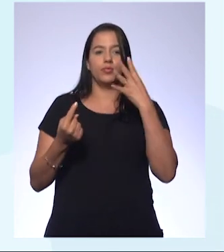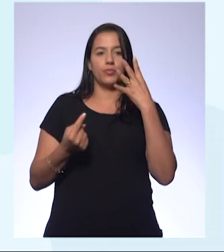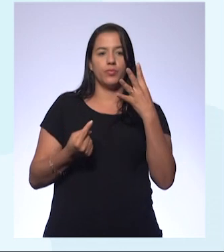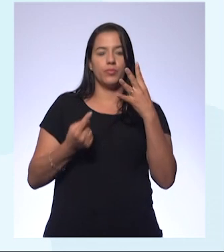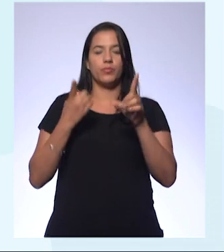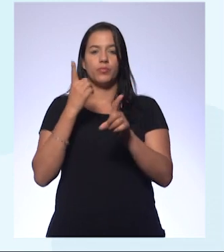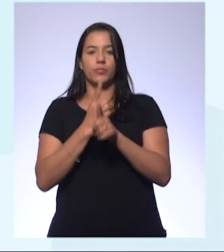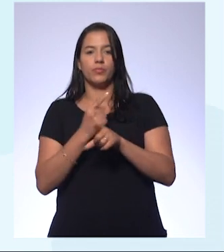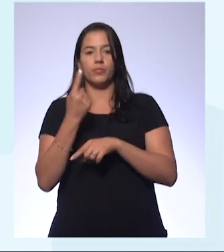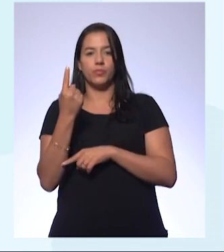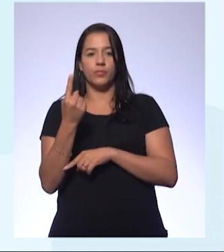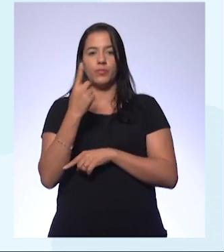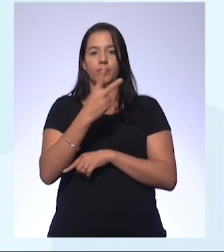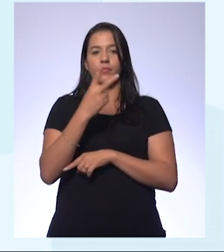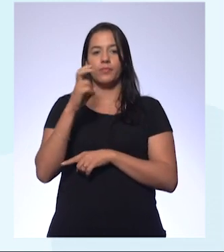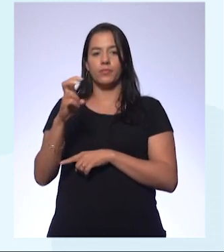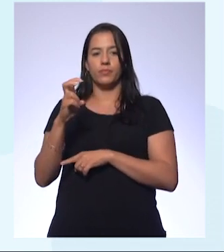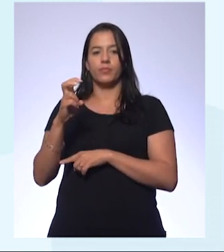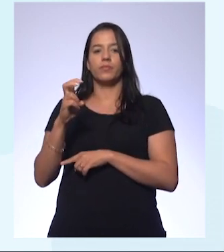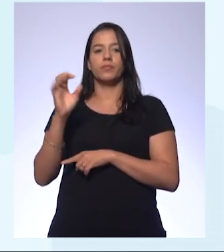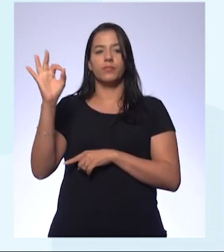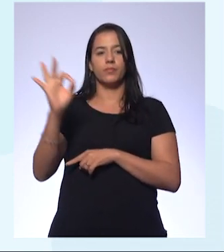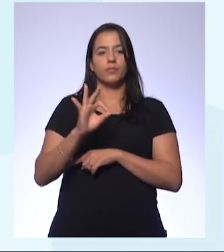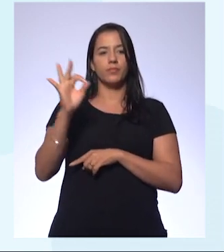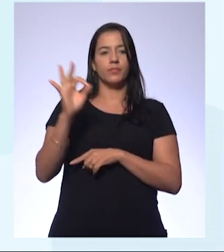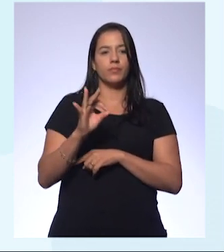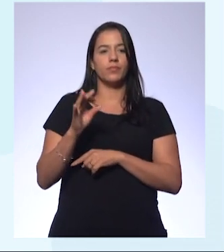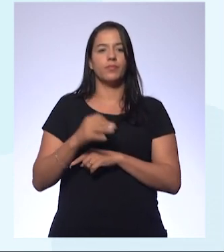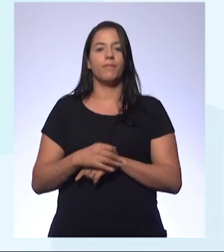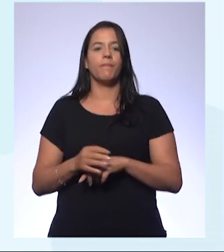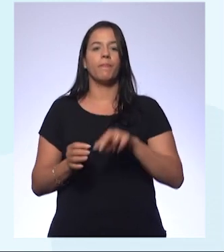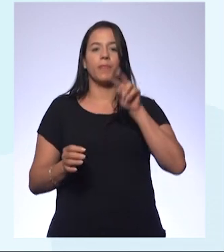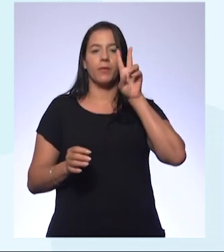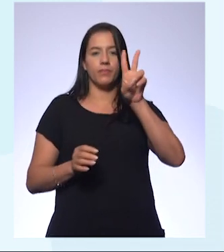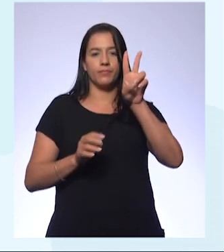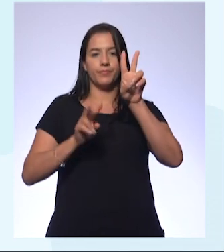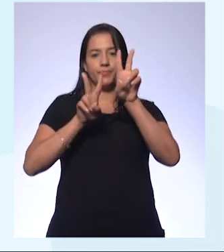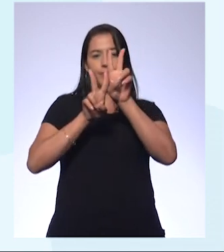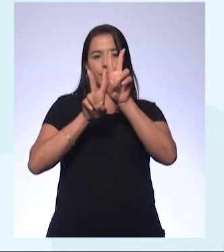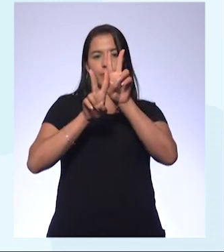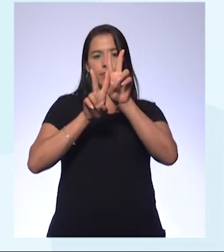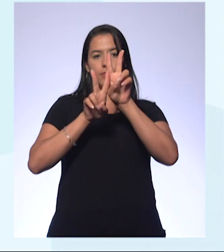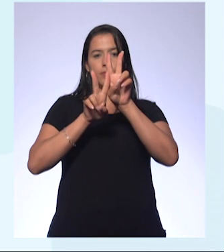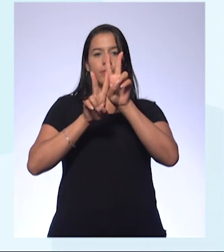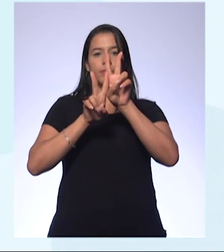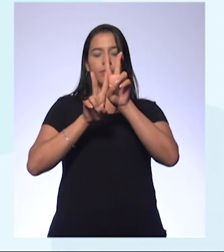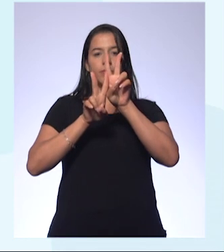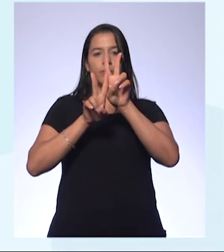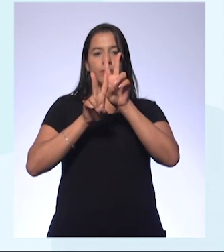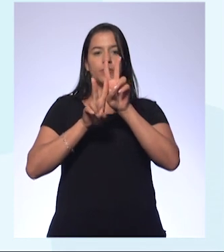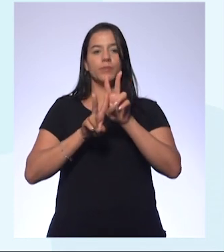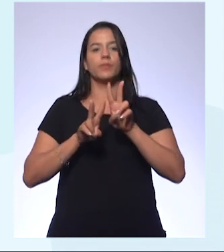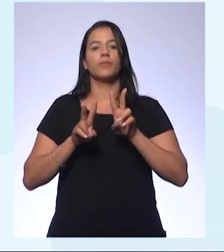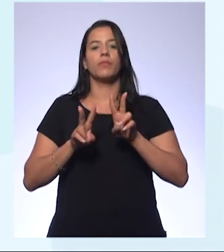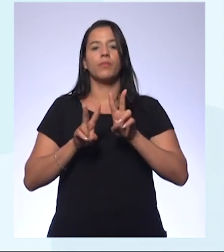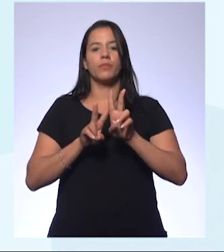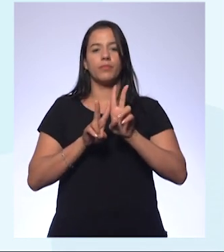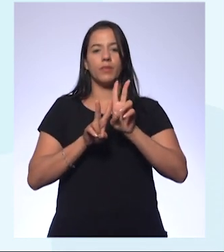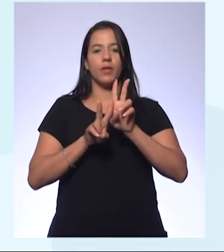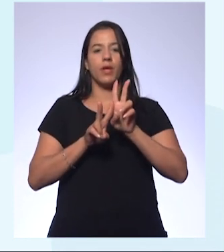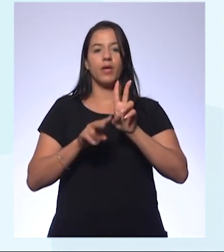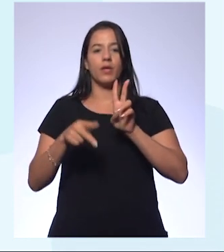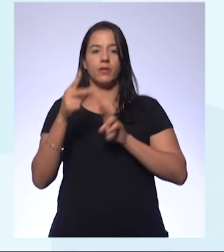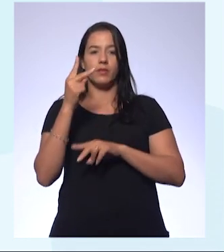um, então 25%. Aí a gente tem o Vzão, Vzinho, que é o heterozigoto. A gente tem